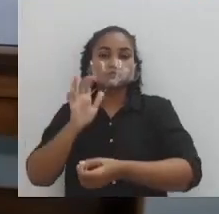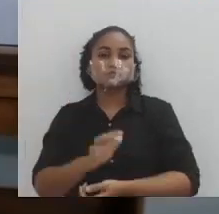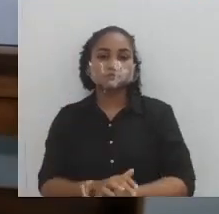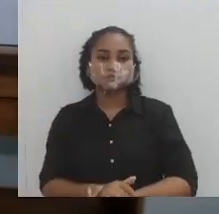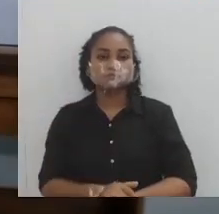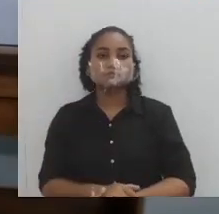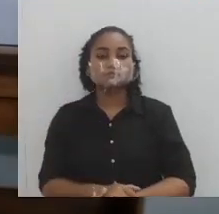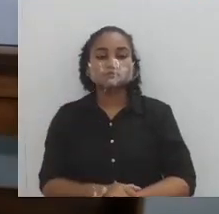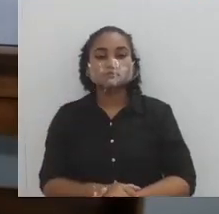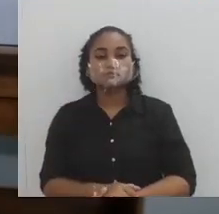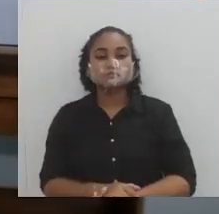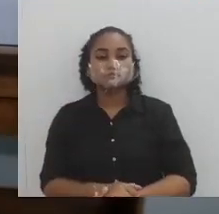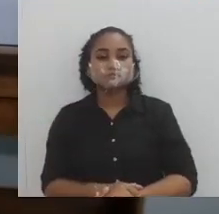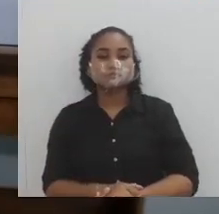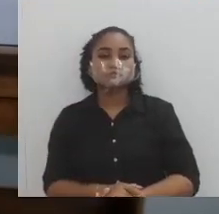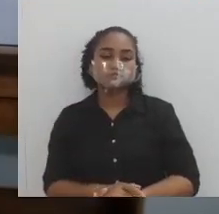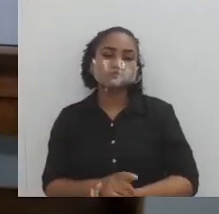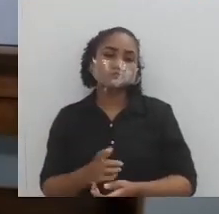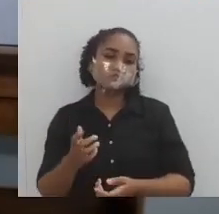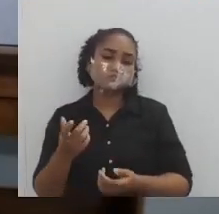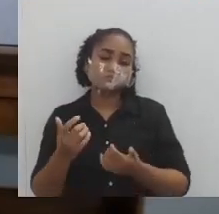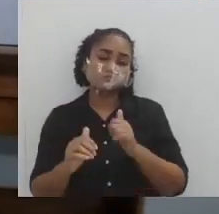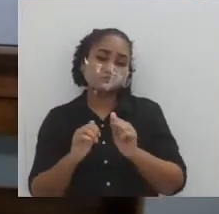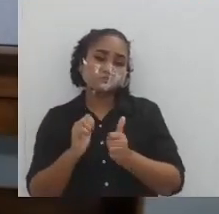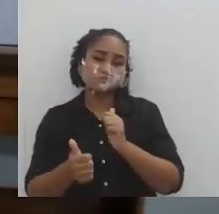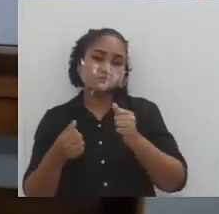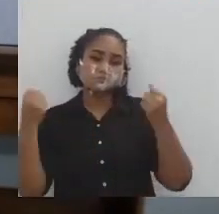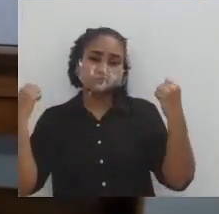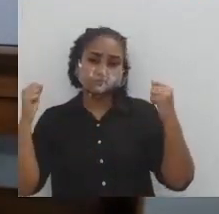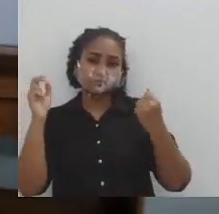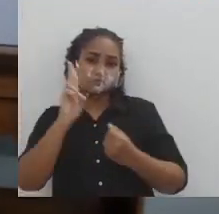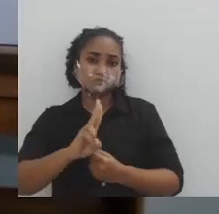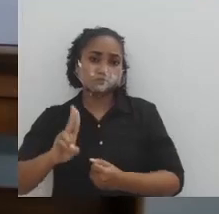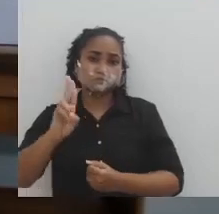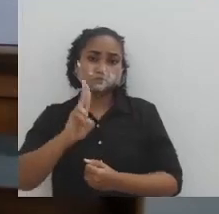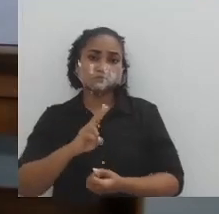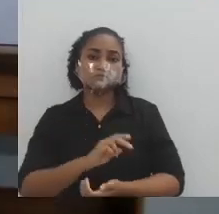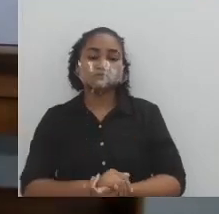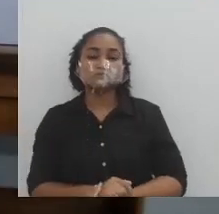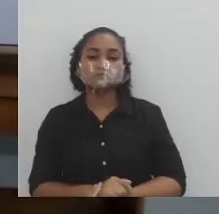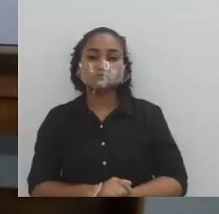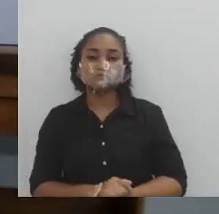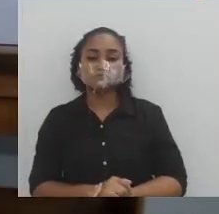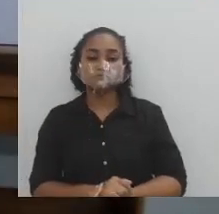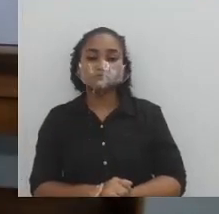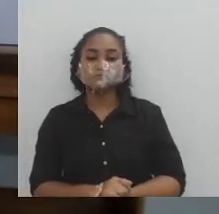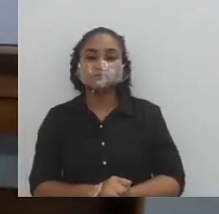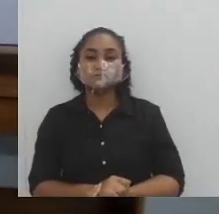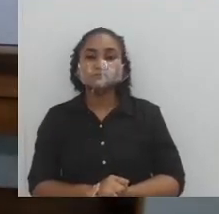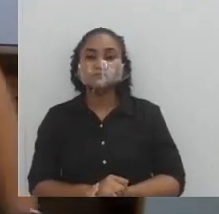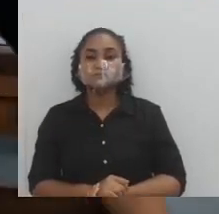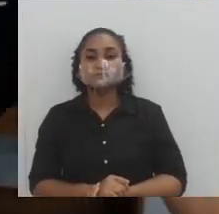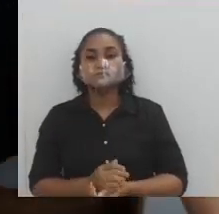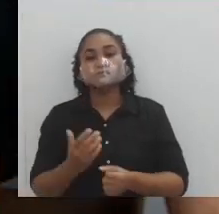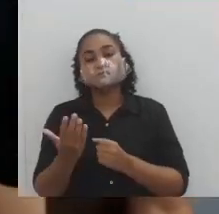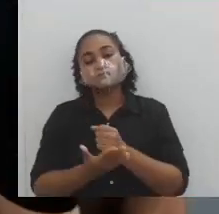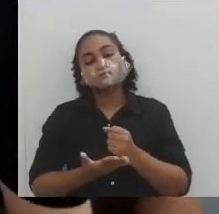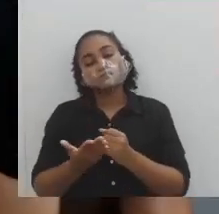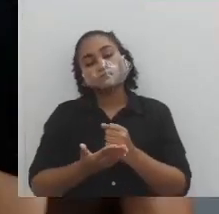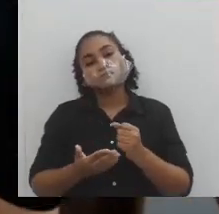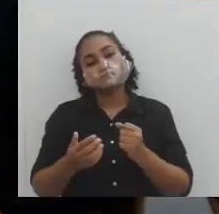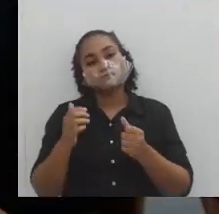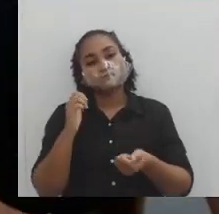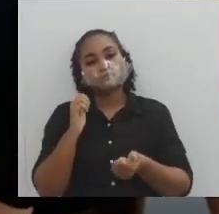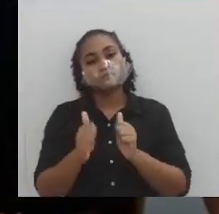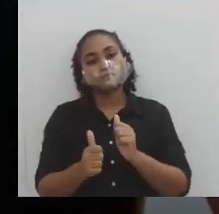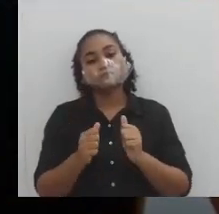para arremessar. Então são jogos esportivos que a gente se utiliza dos fundamentos do esporte